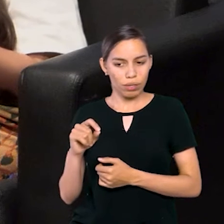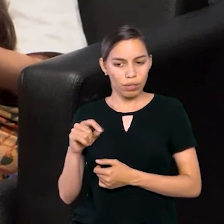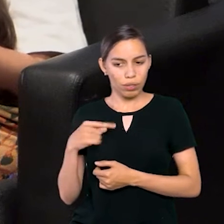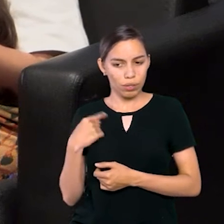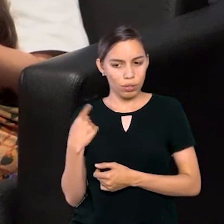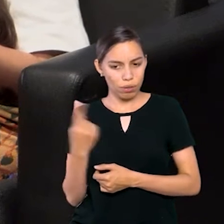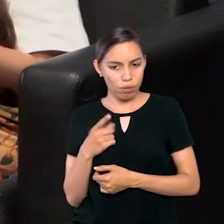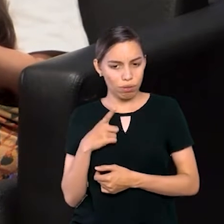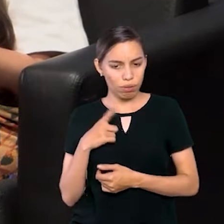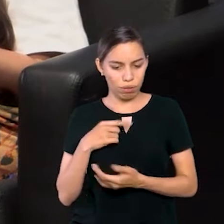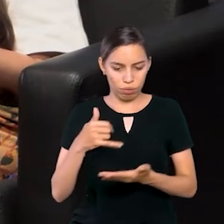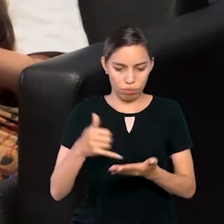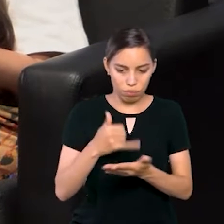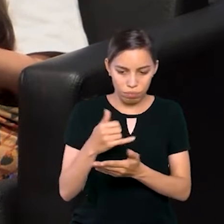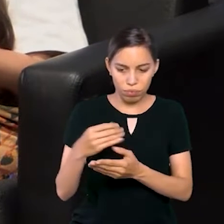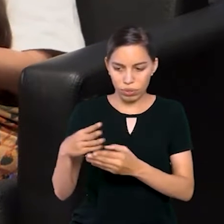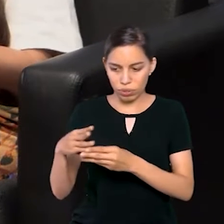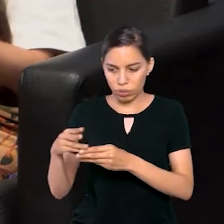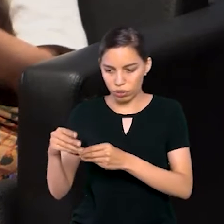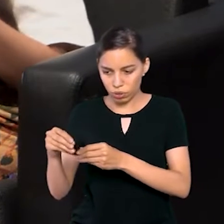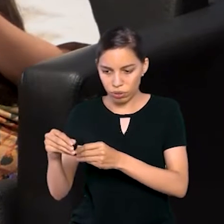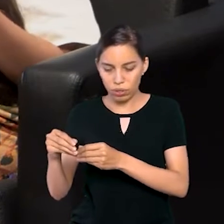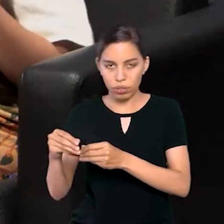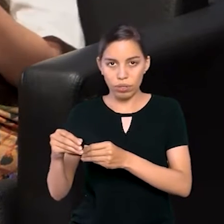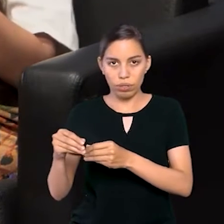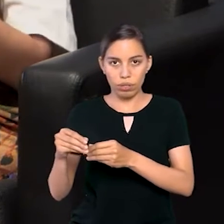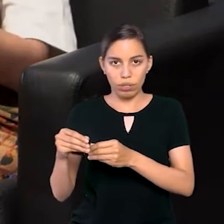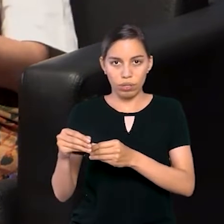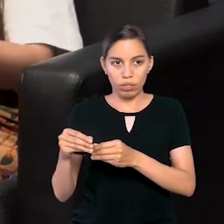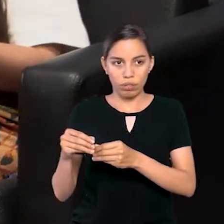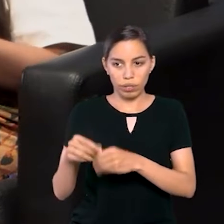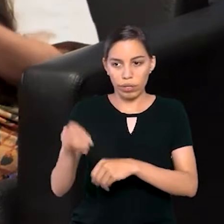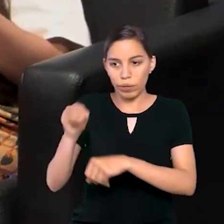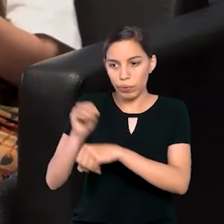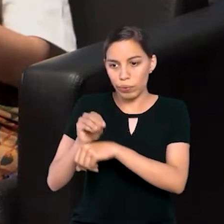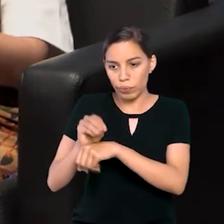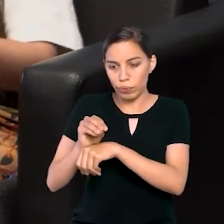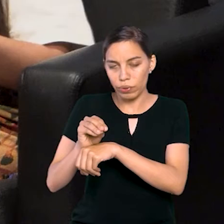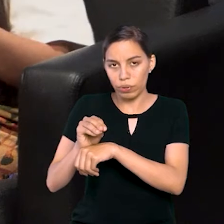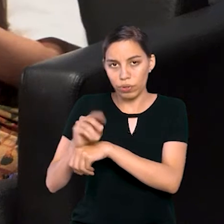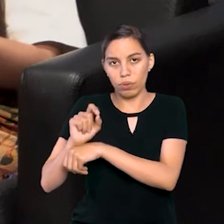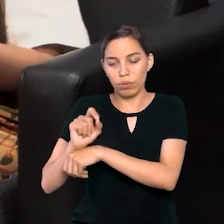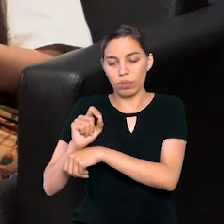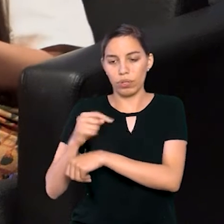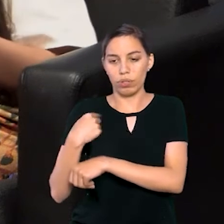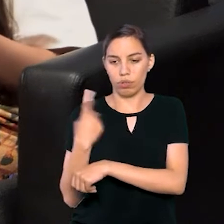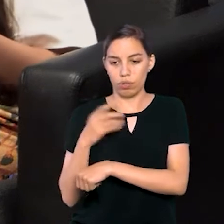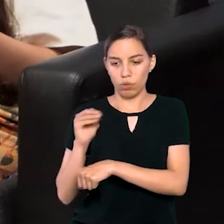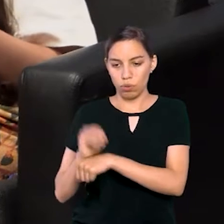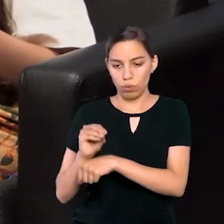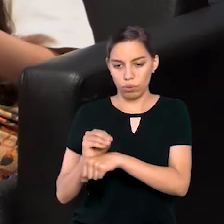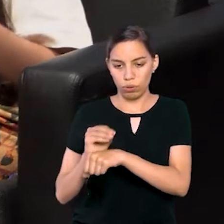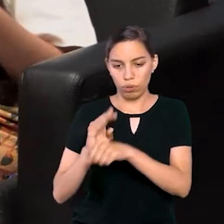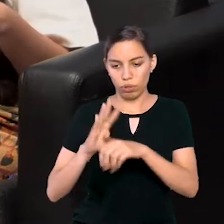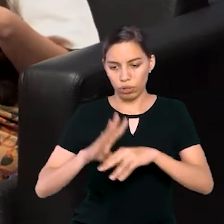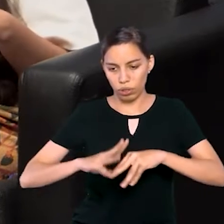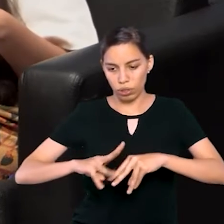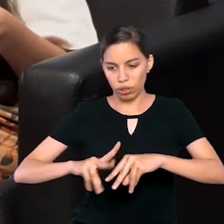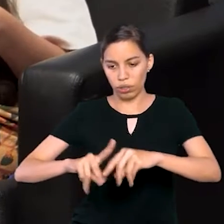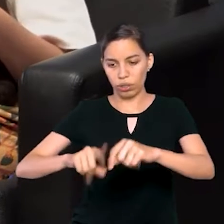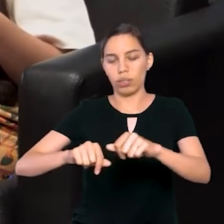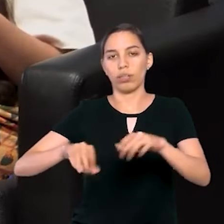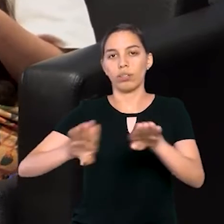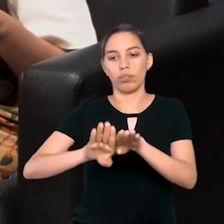seja unilateral. Então, a gente cuida da Terra e a Terra cuida da gente nesse movimento. Só que, ao